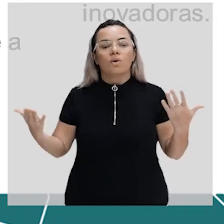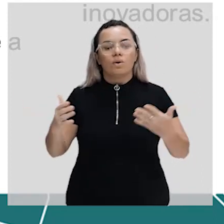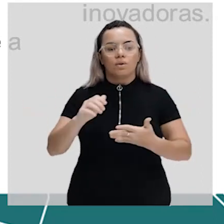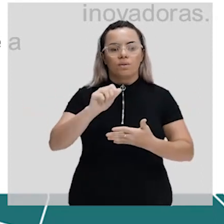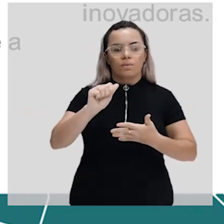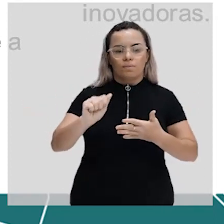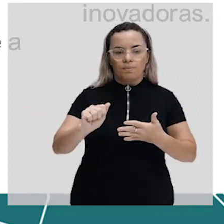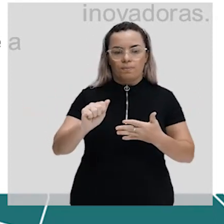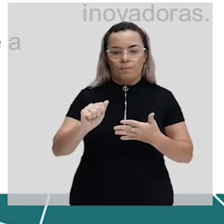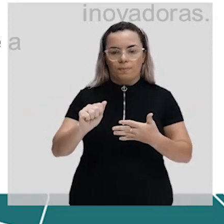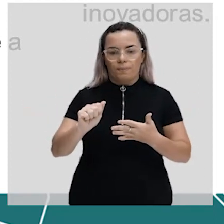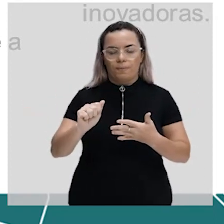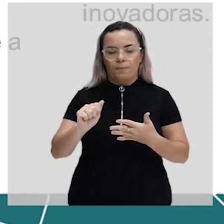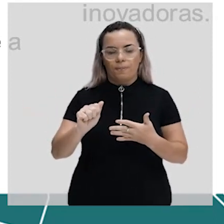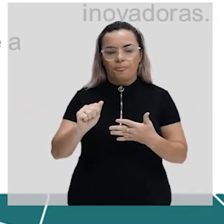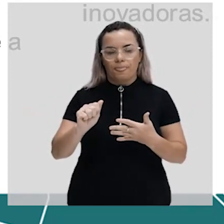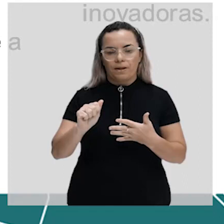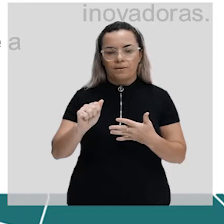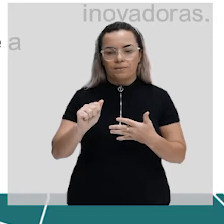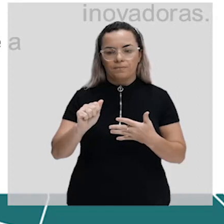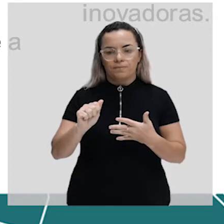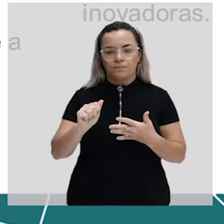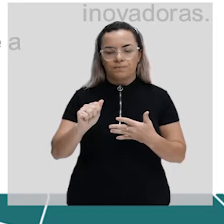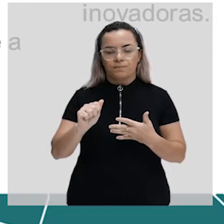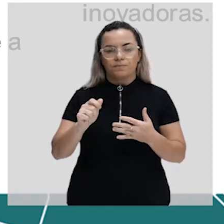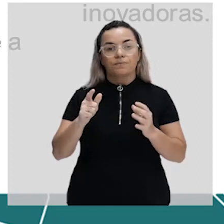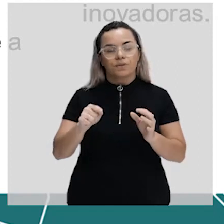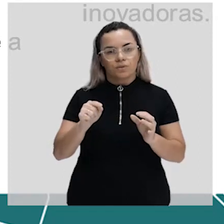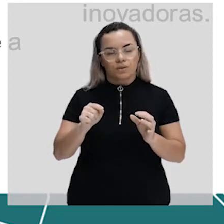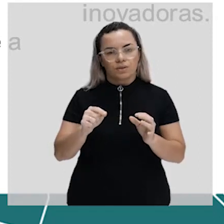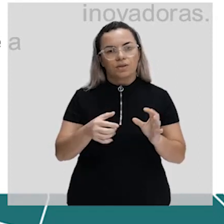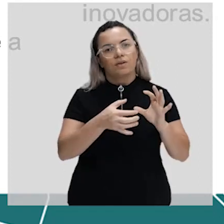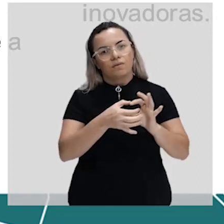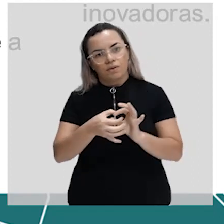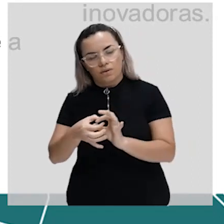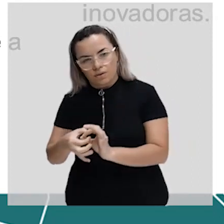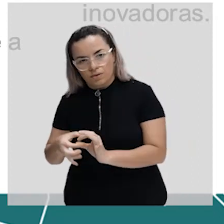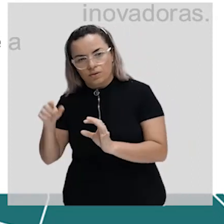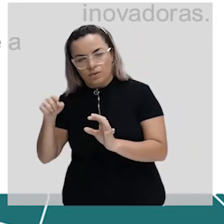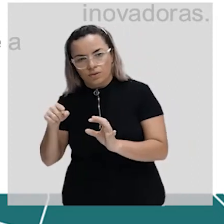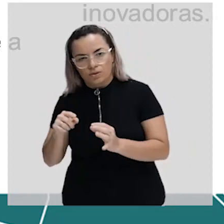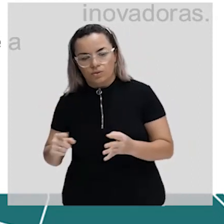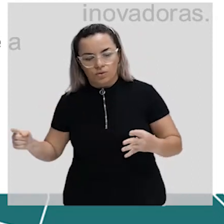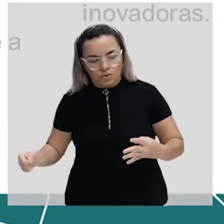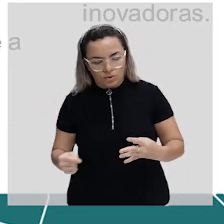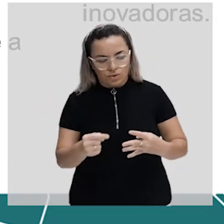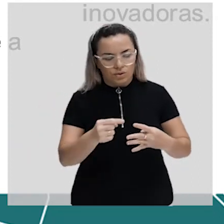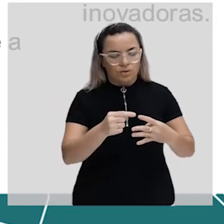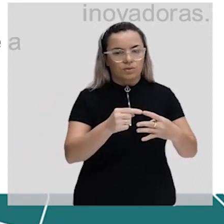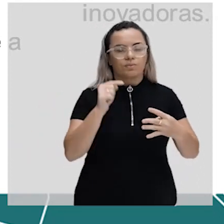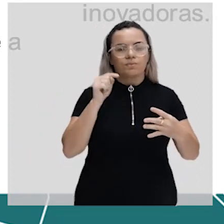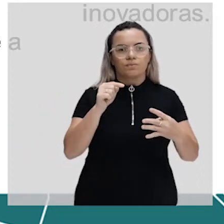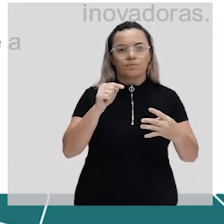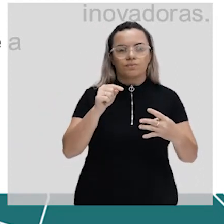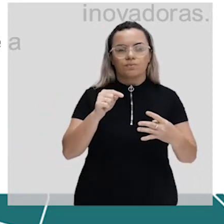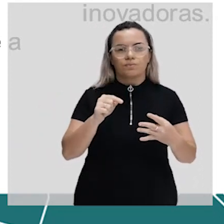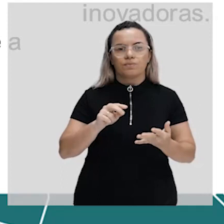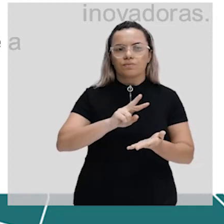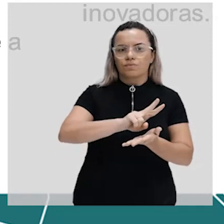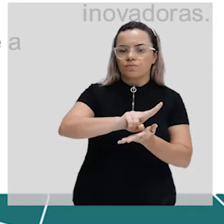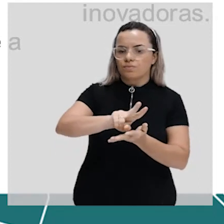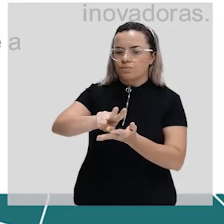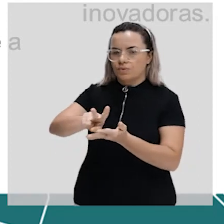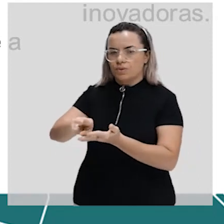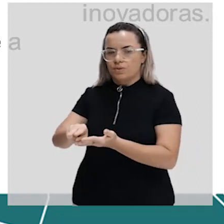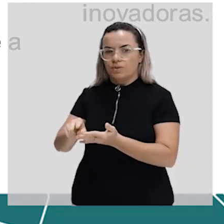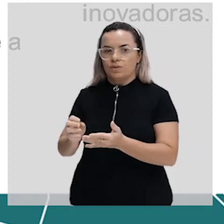elementos formais e temáticos relacionados ao contexto cultural do simbolismo, que a gente já tem falado aqui, que permeou